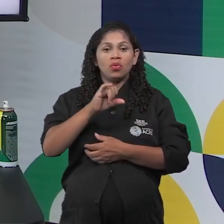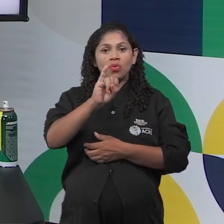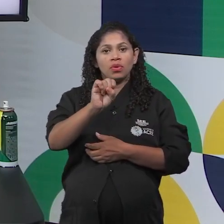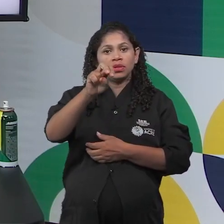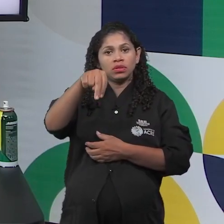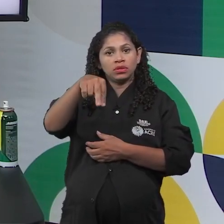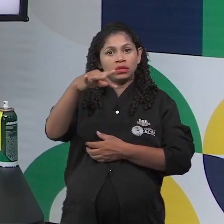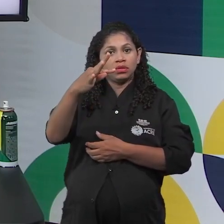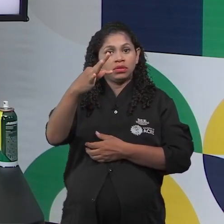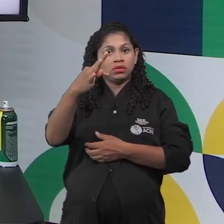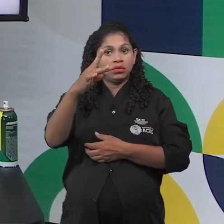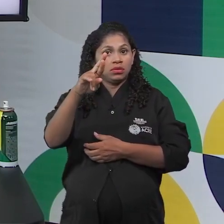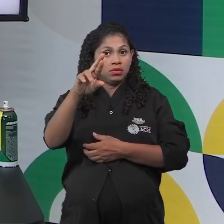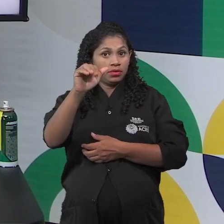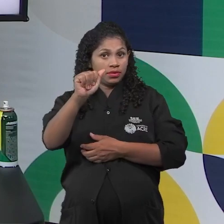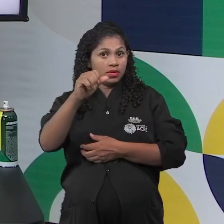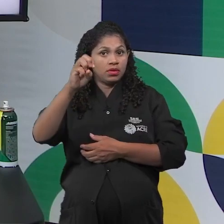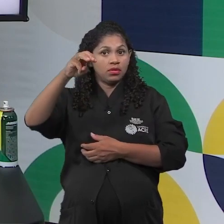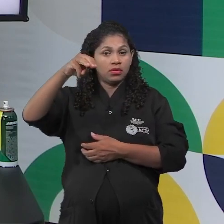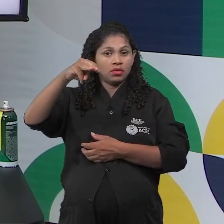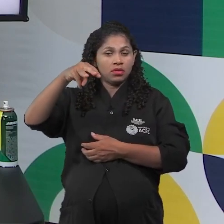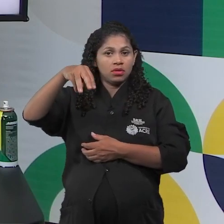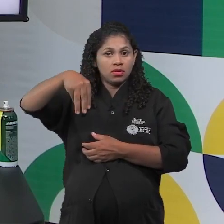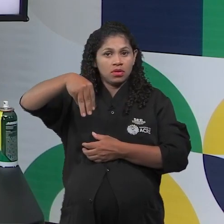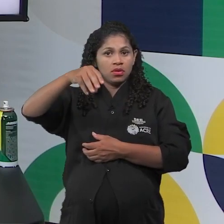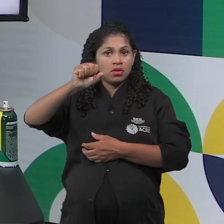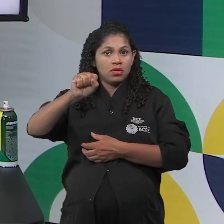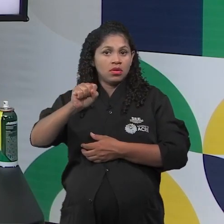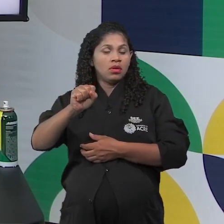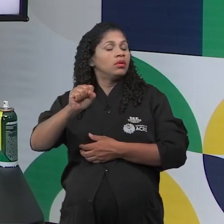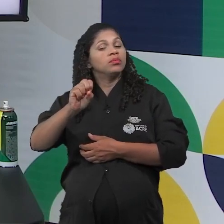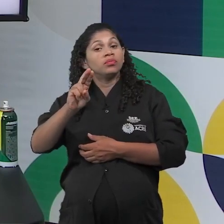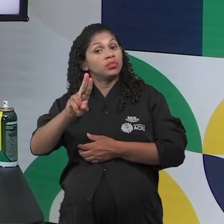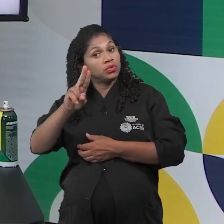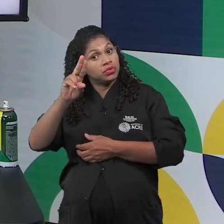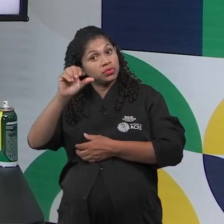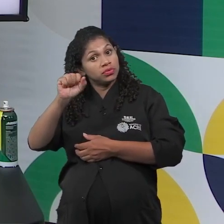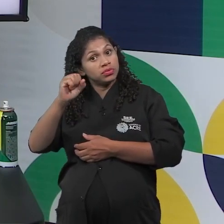é aplicado ali com a injeção, né, para